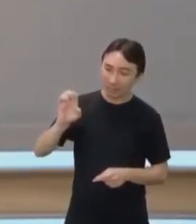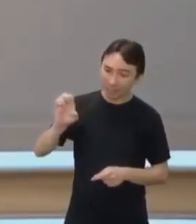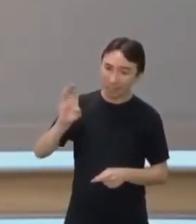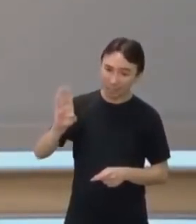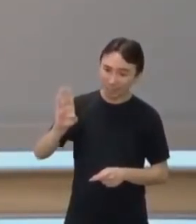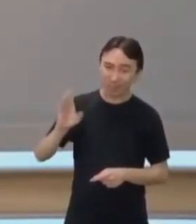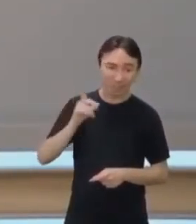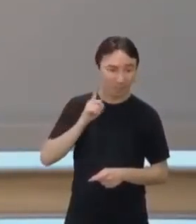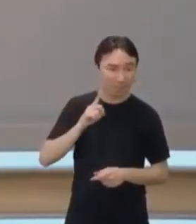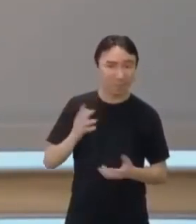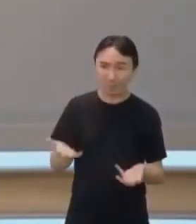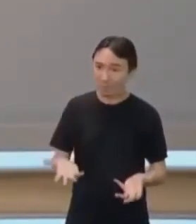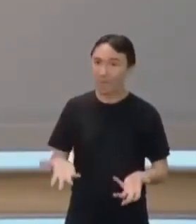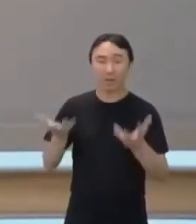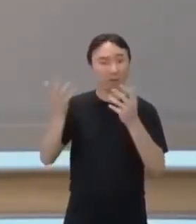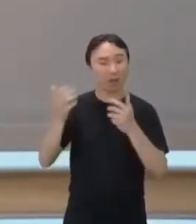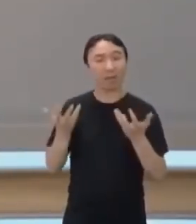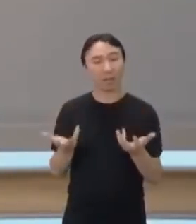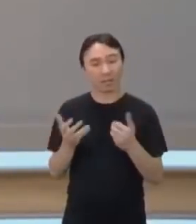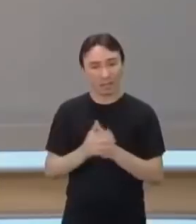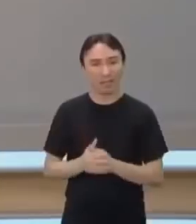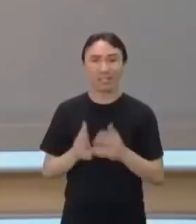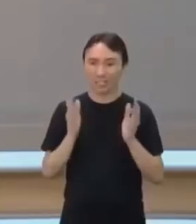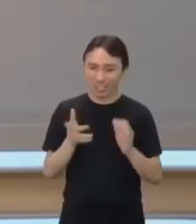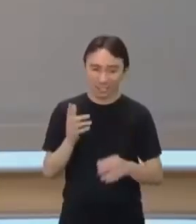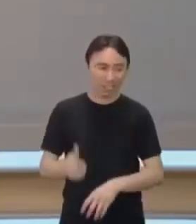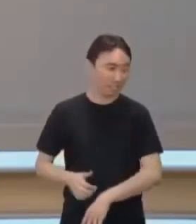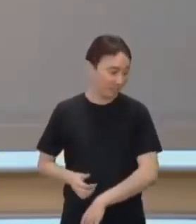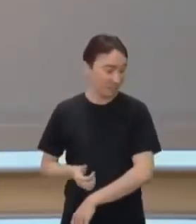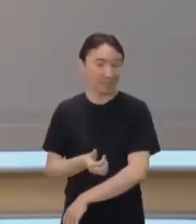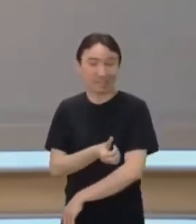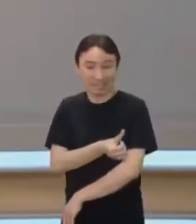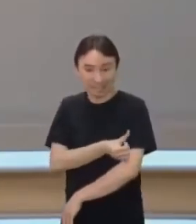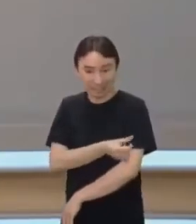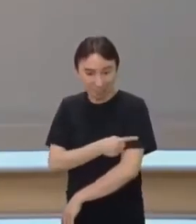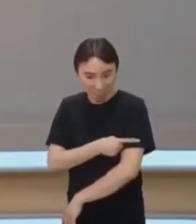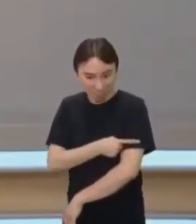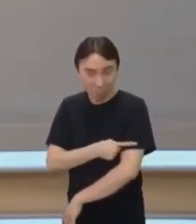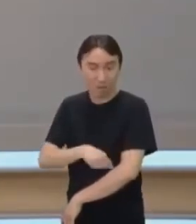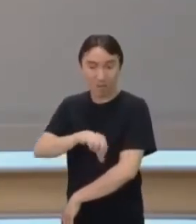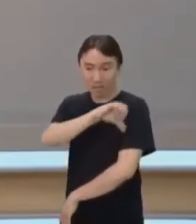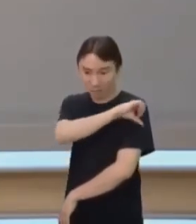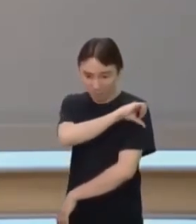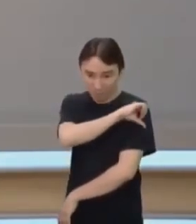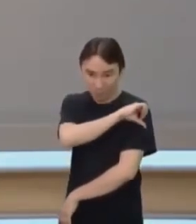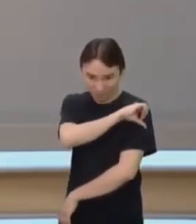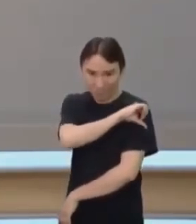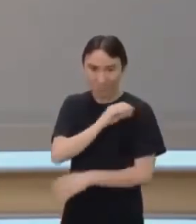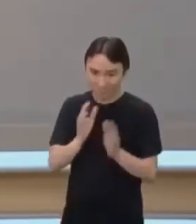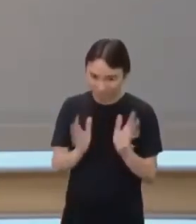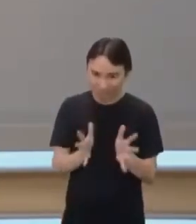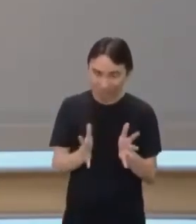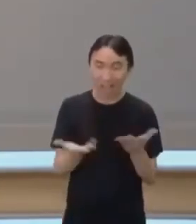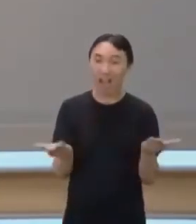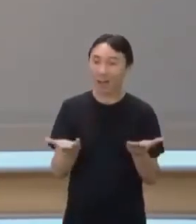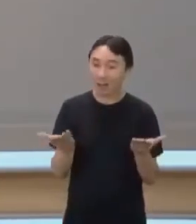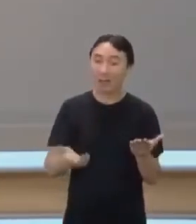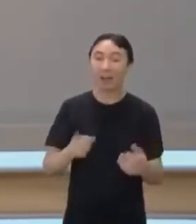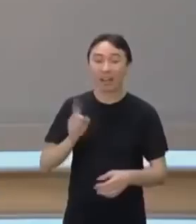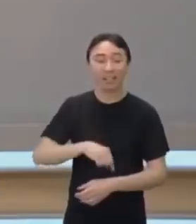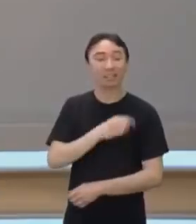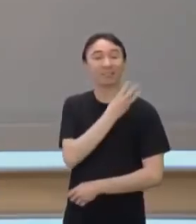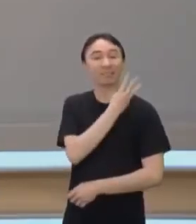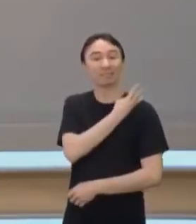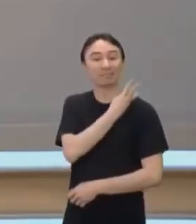anos iniciais, os anos finais também, e agora o ensino médio fica um dos grandes desafios,